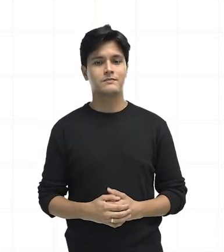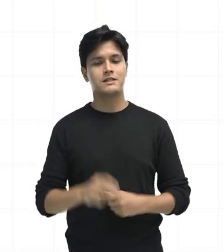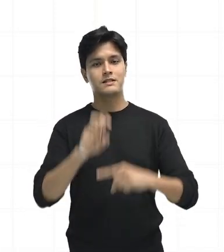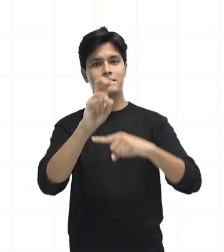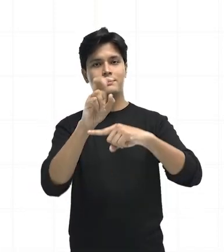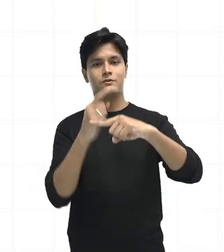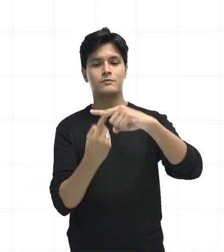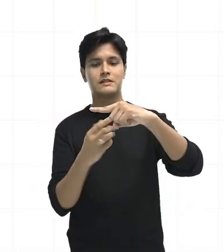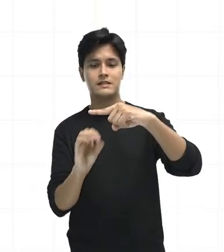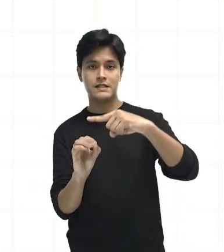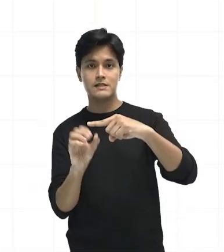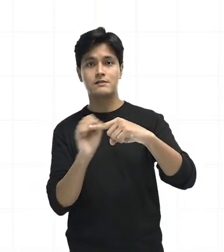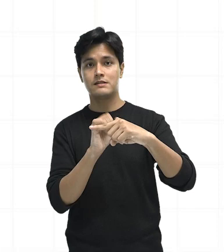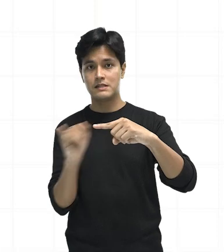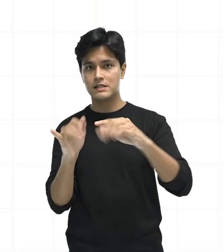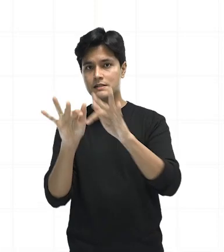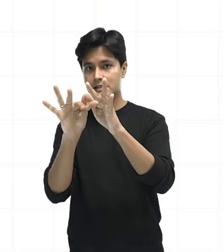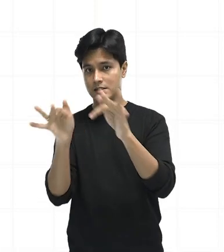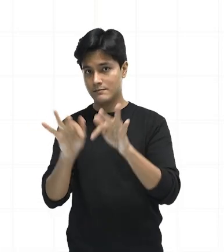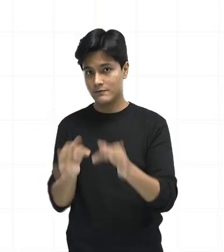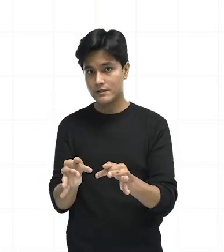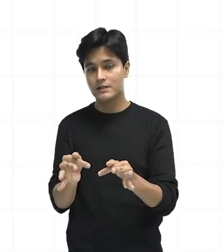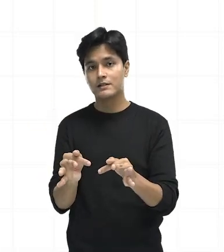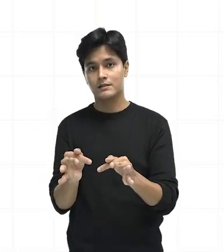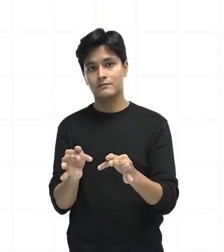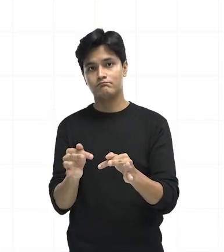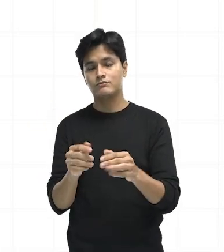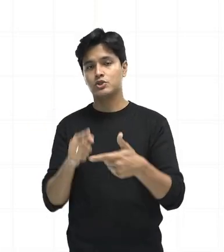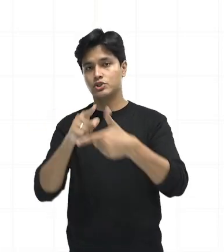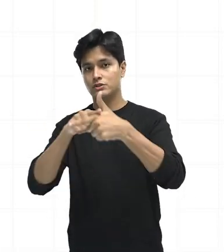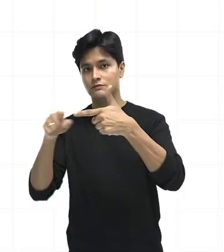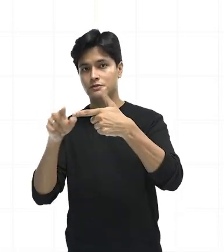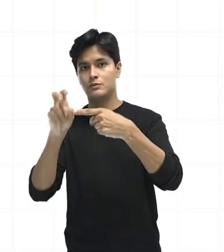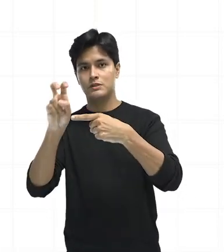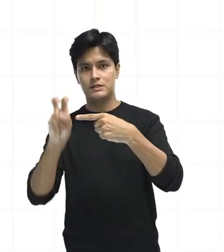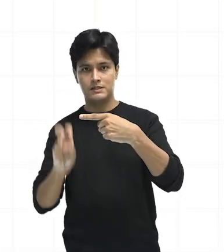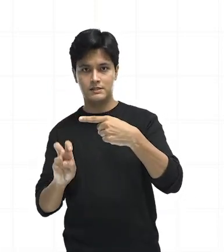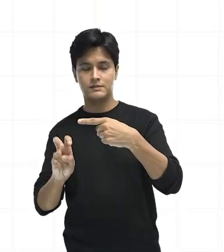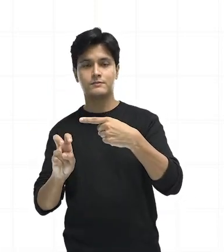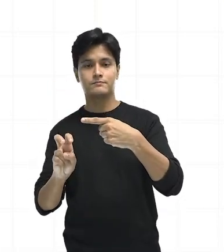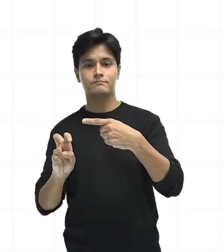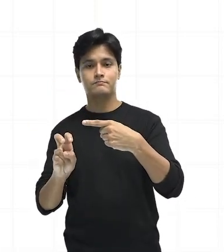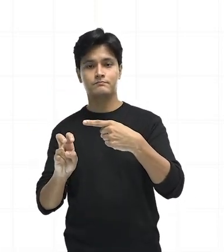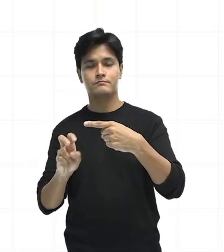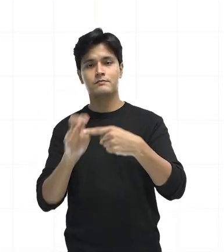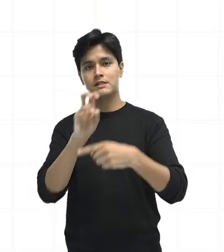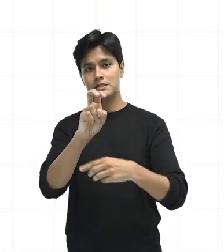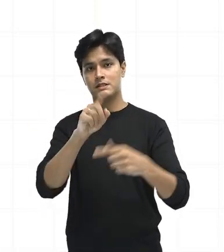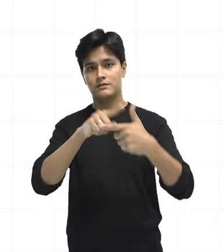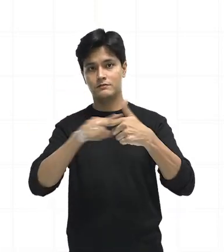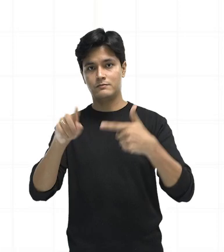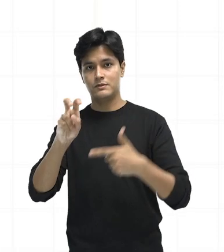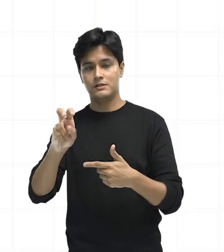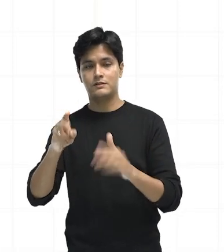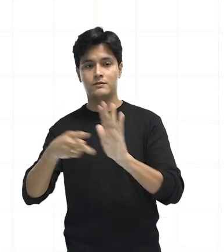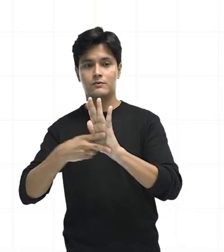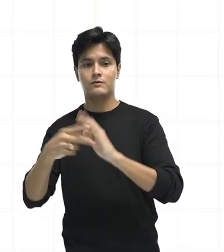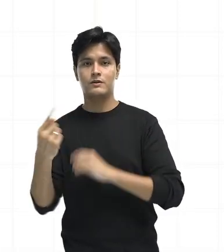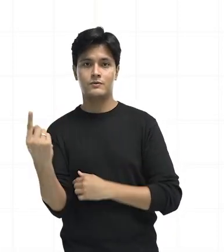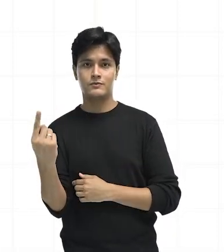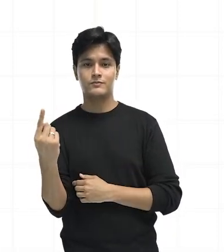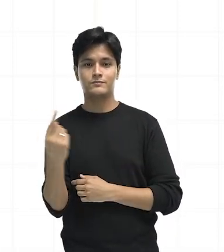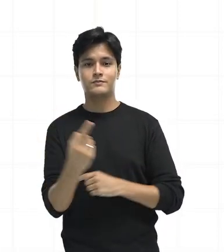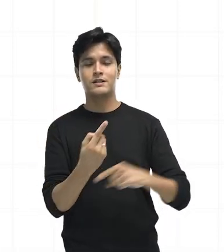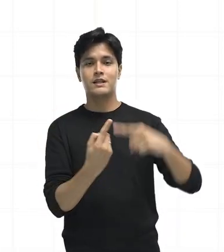essa fração por 5, por exemplo, 5 dividido por 5 é igual a 1,